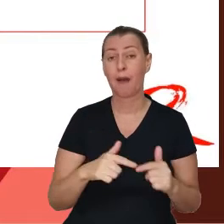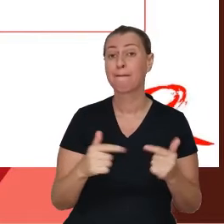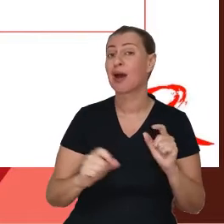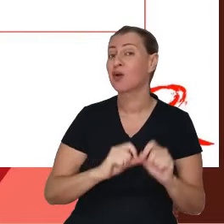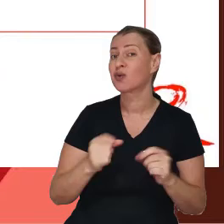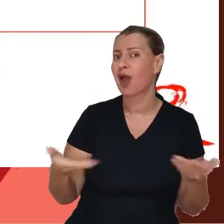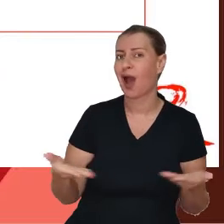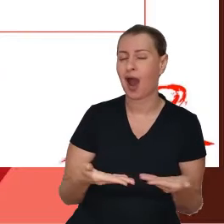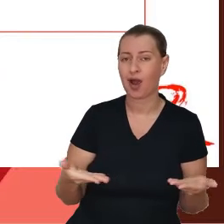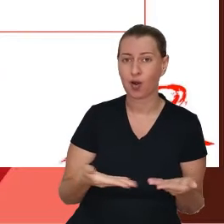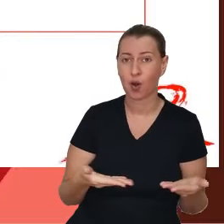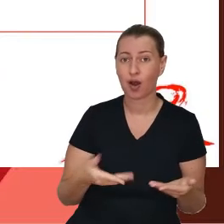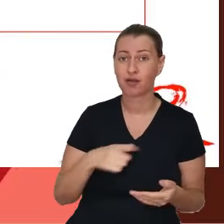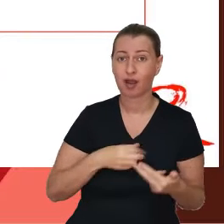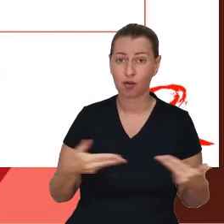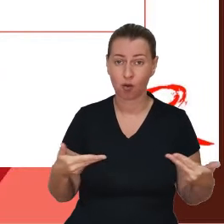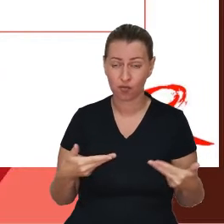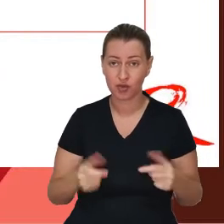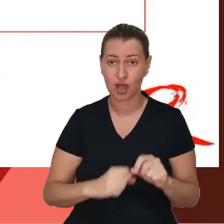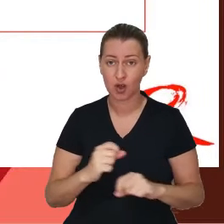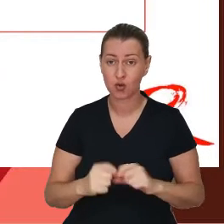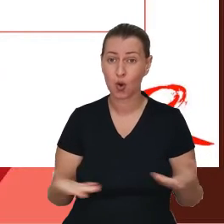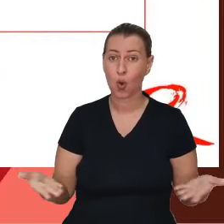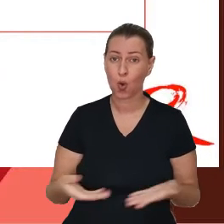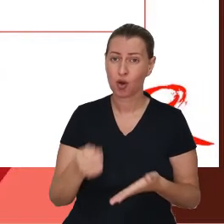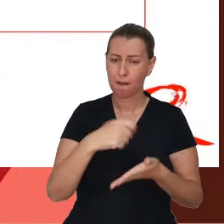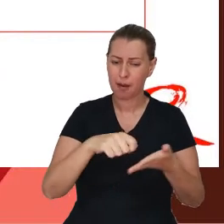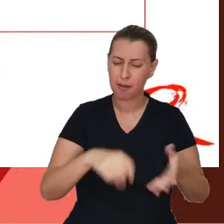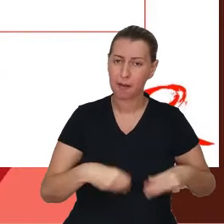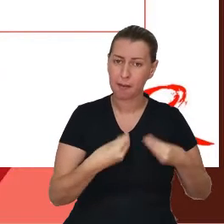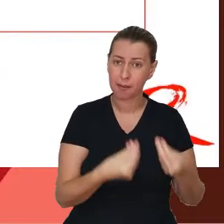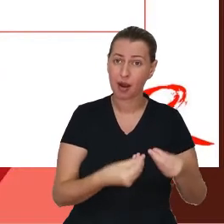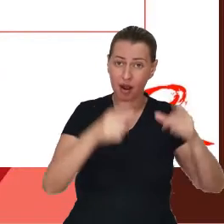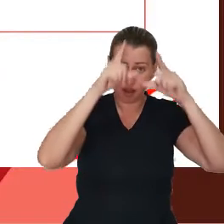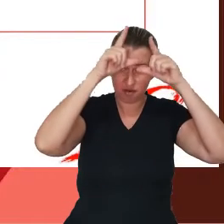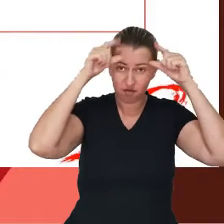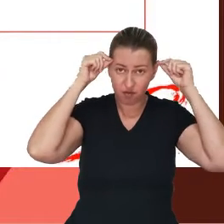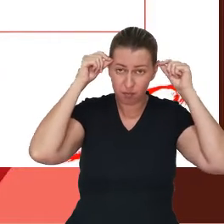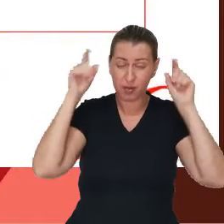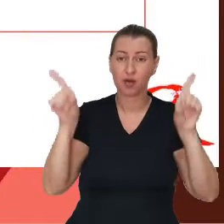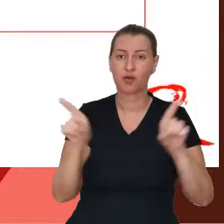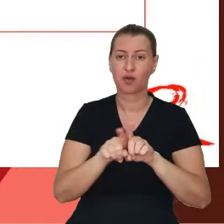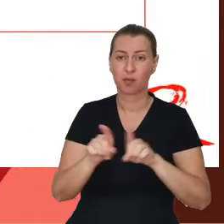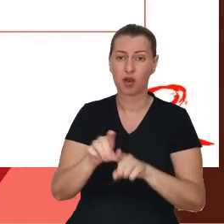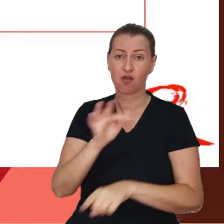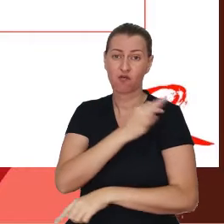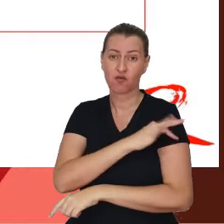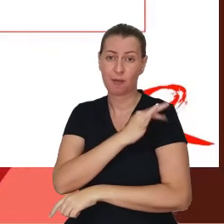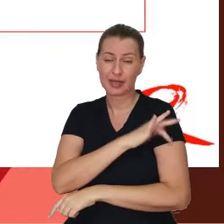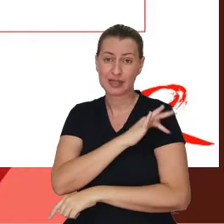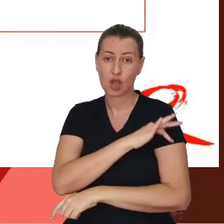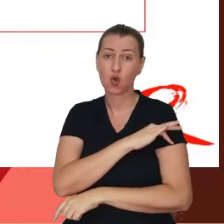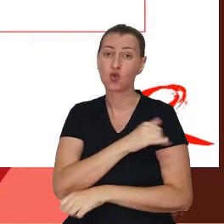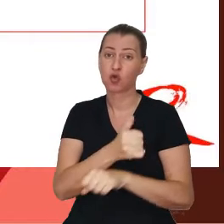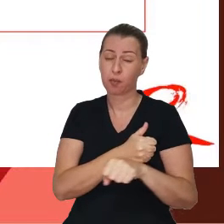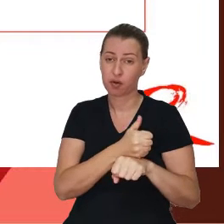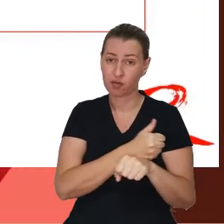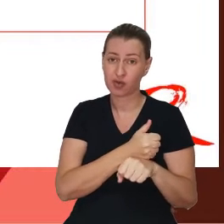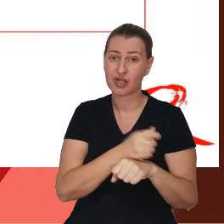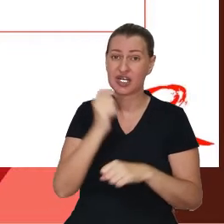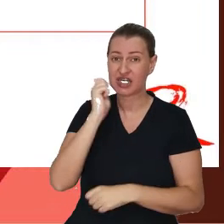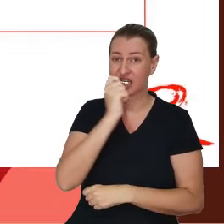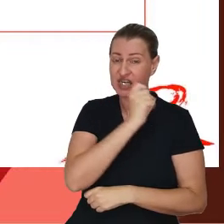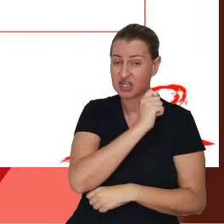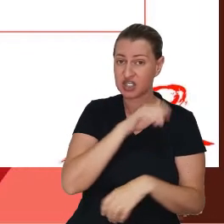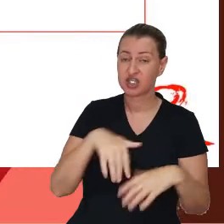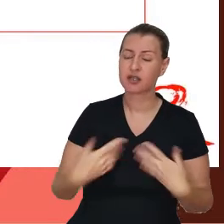mas recentemente a prescrição também foi autorizada para enfermeiros, farmacêuticos e dentistas, tá? Enfermeiros